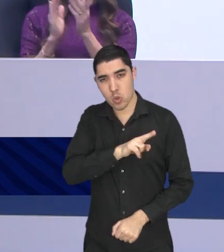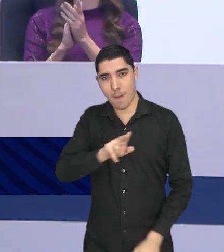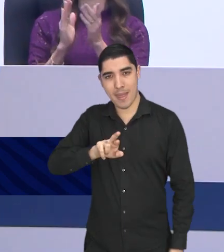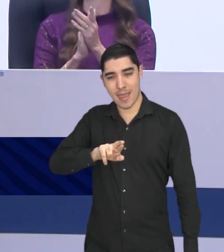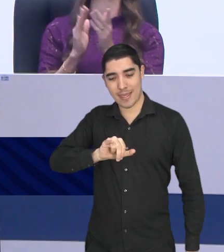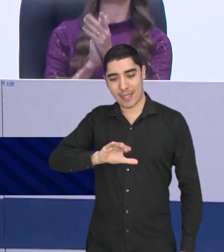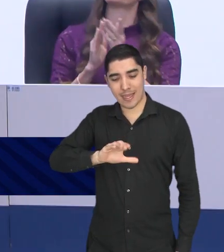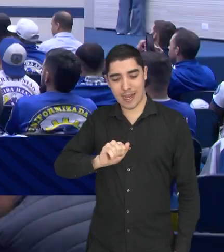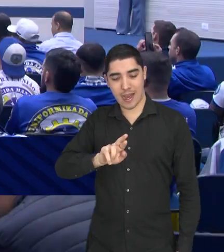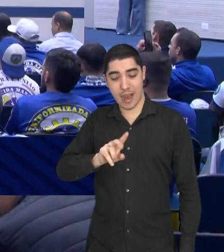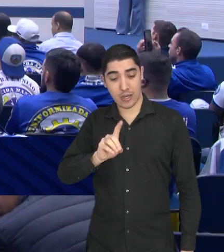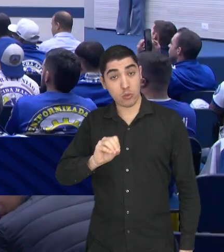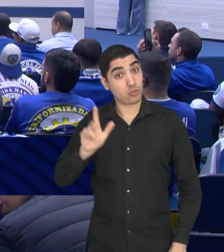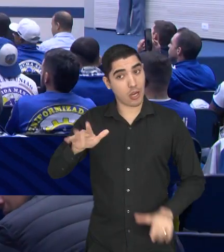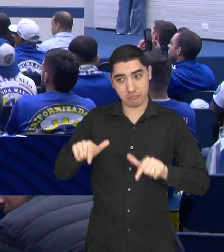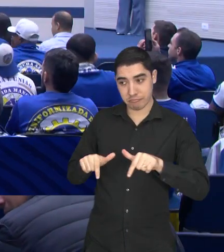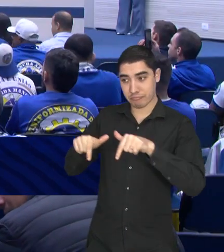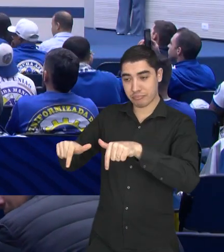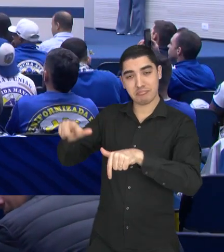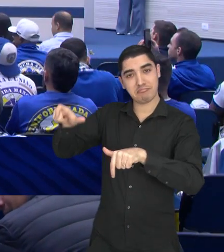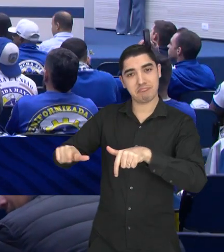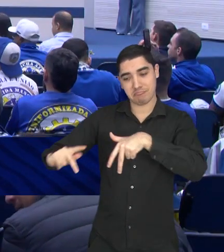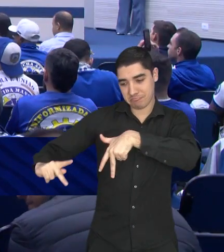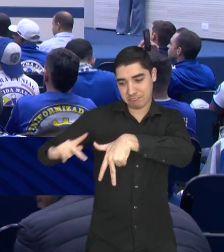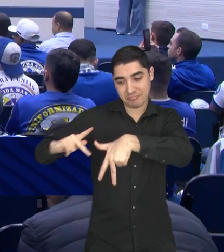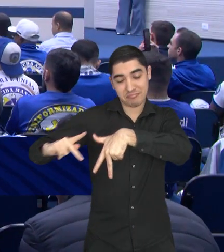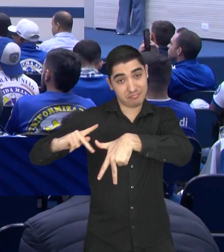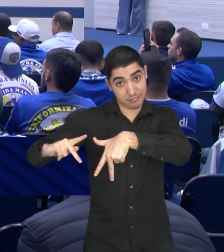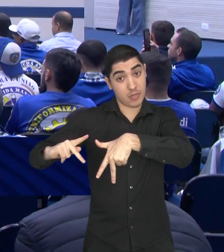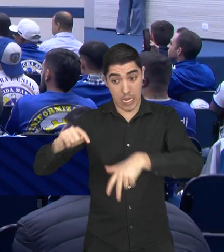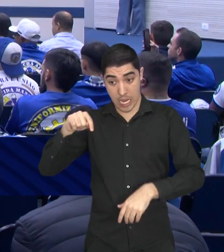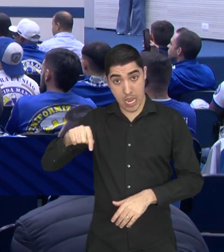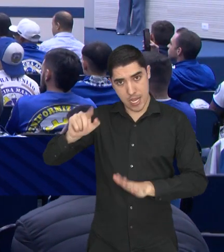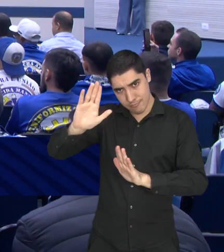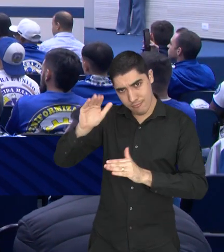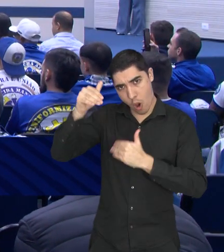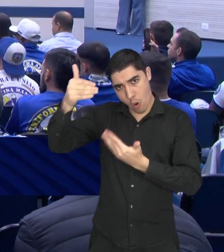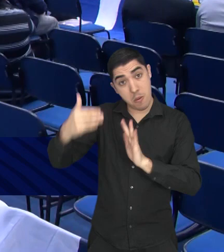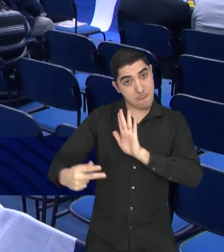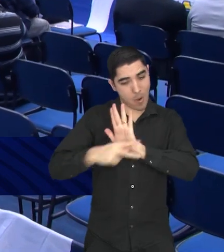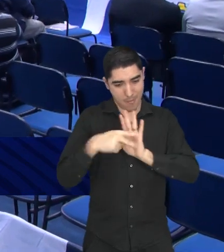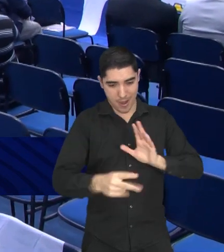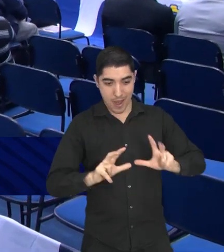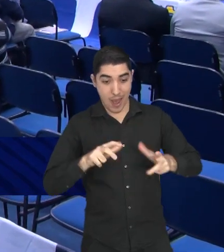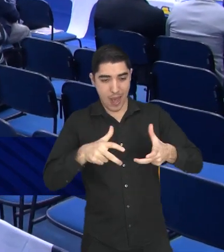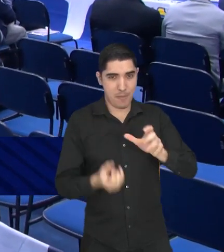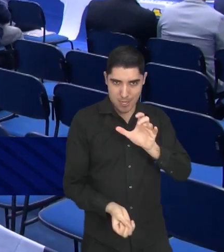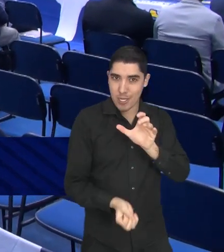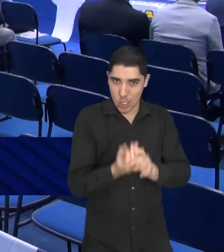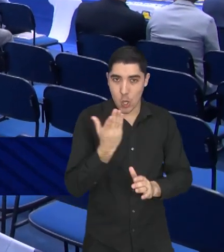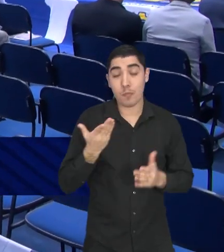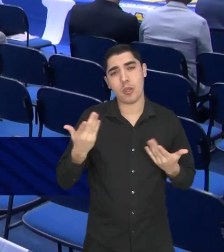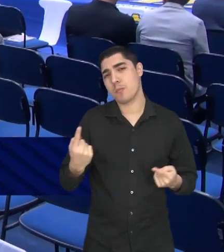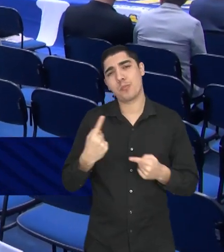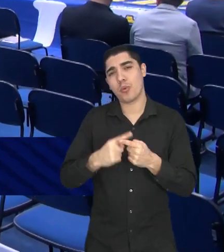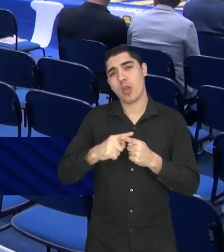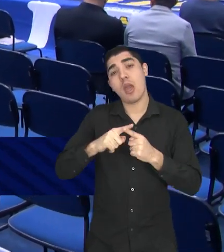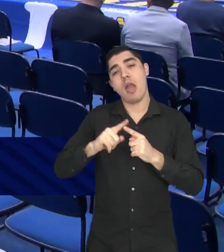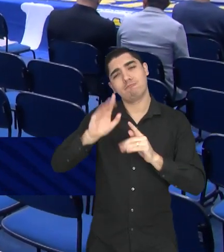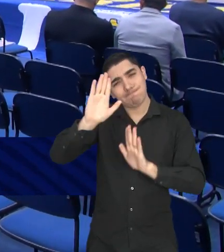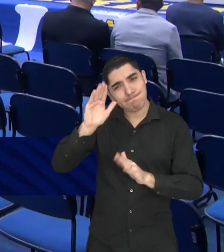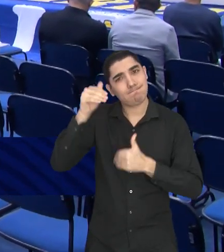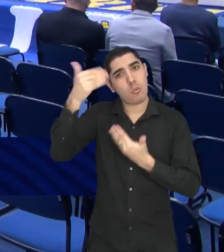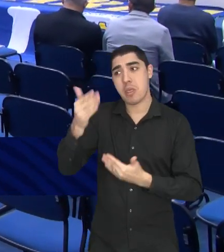César Costa, recebe o título de cidadão joseense. A honraria proposta aqui pela Câmara serve de homenagem